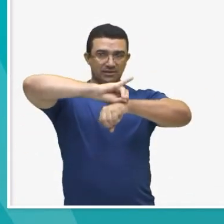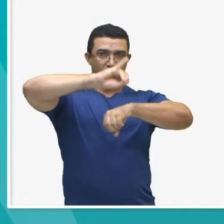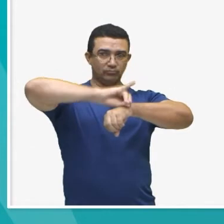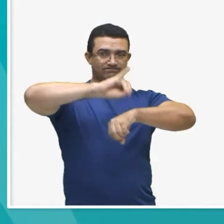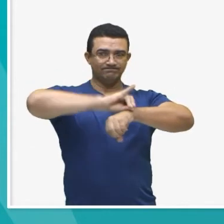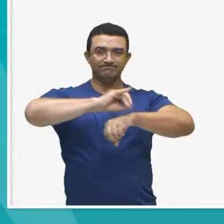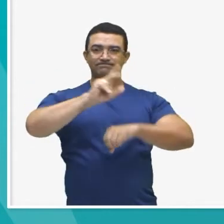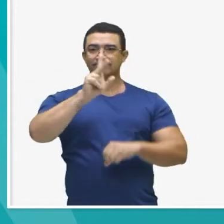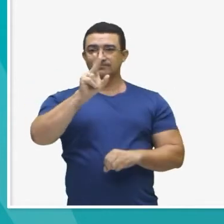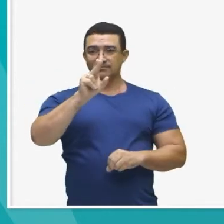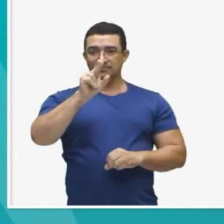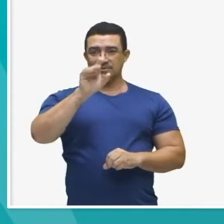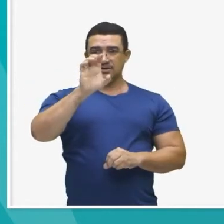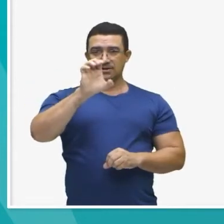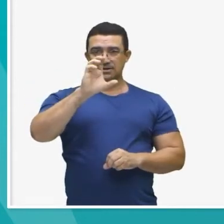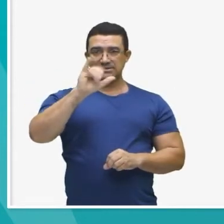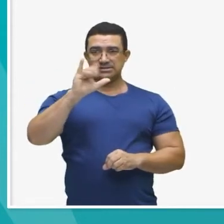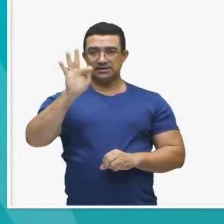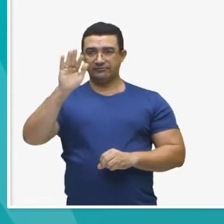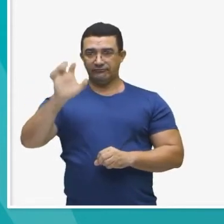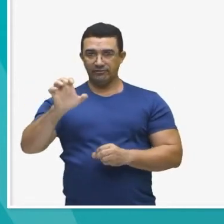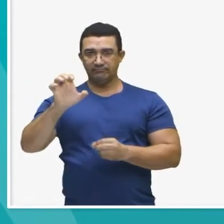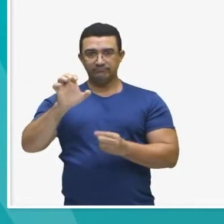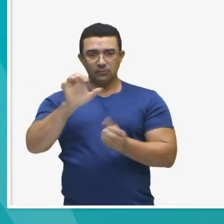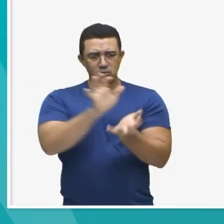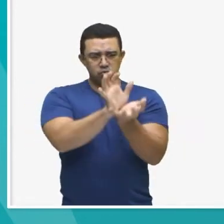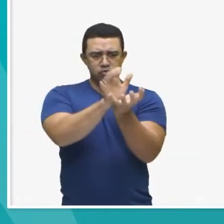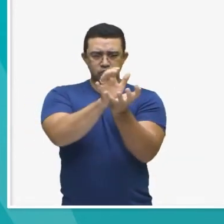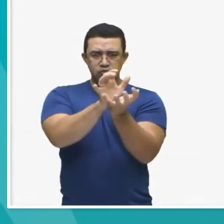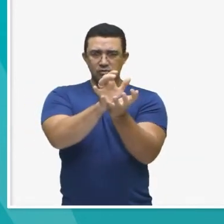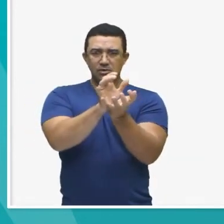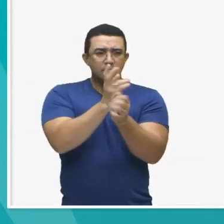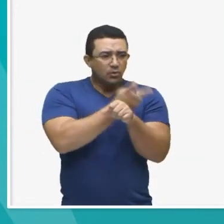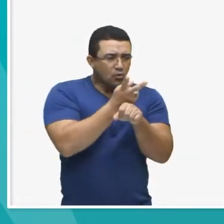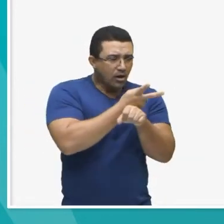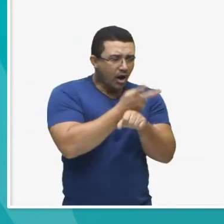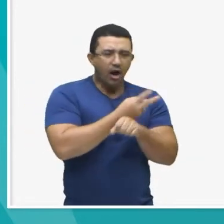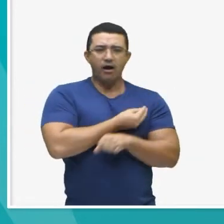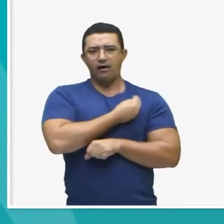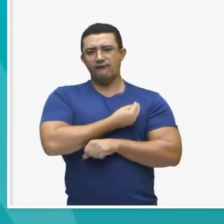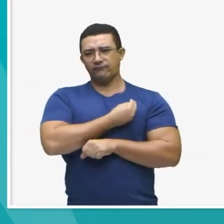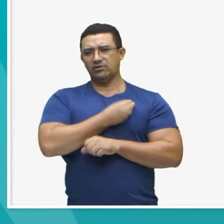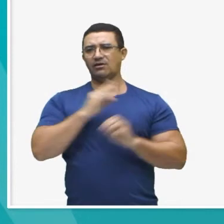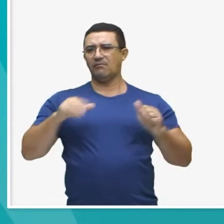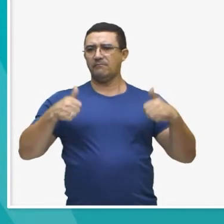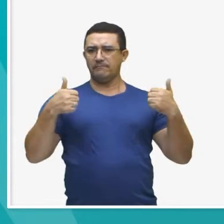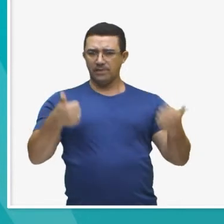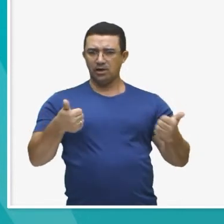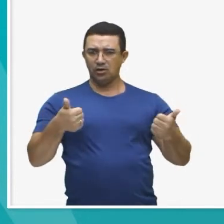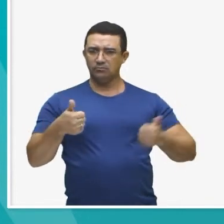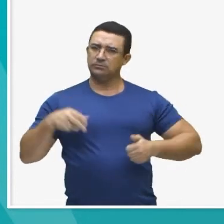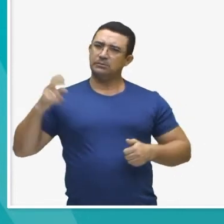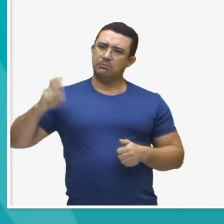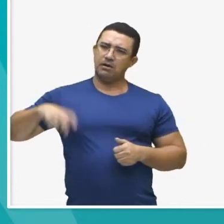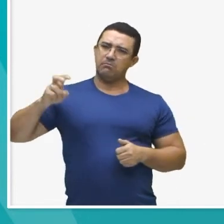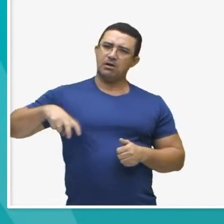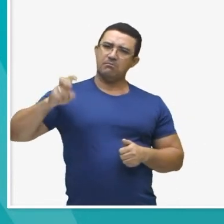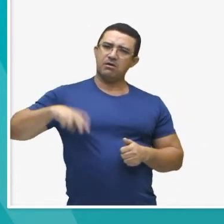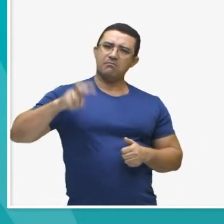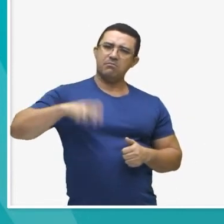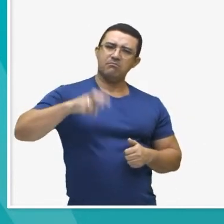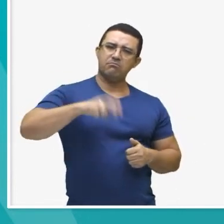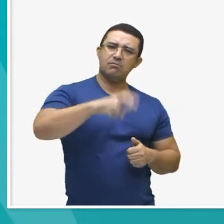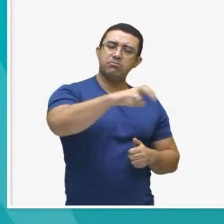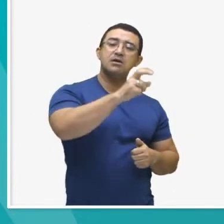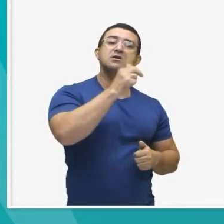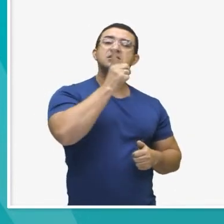parte em busca de uma vida melhor, de condições melhores de vida. Ele vai trilhar o leito seco do rio Capiberibe, né?